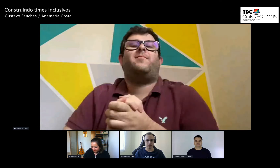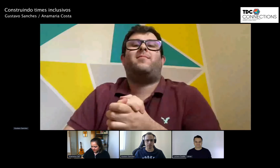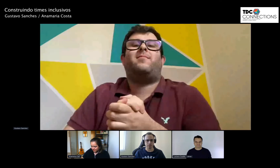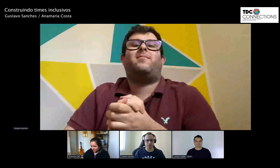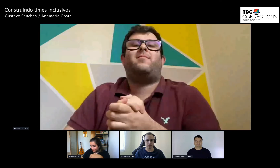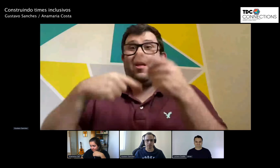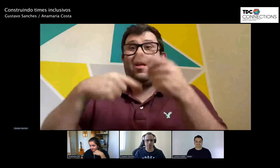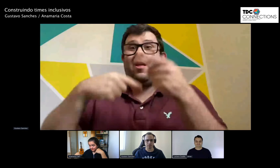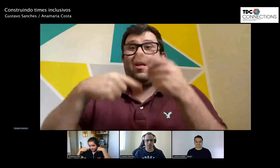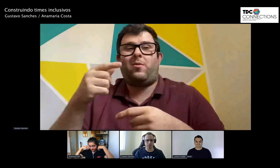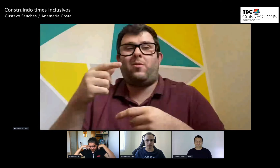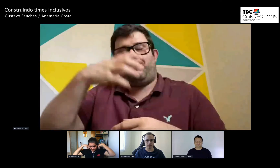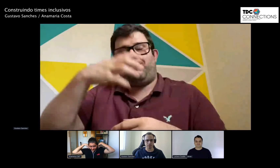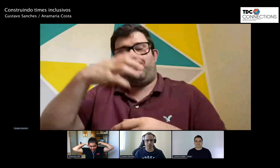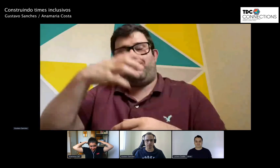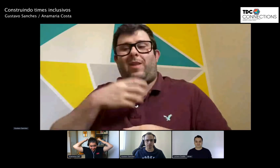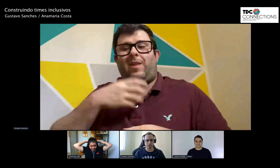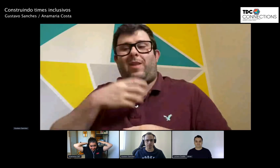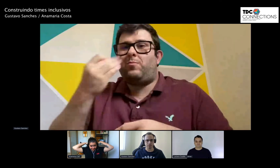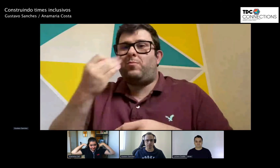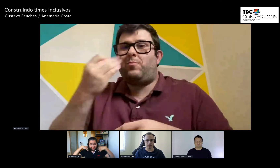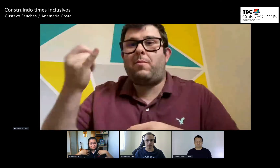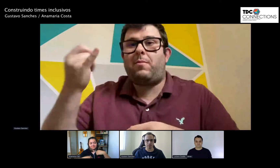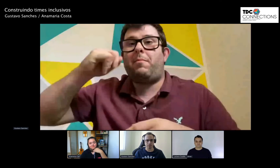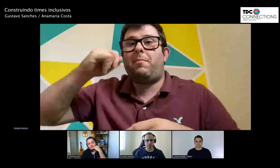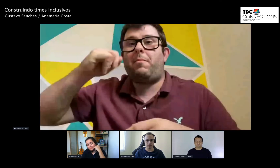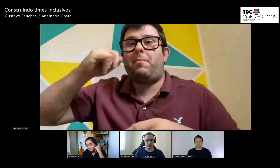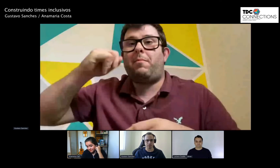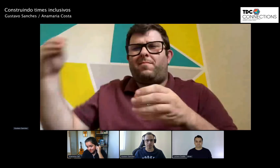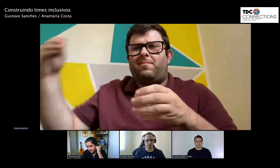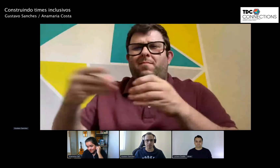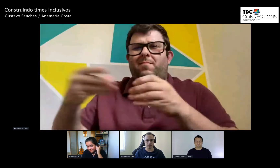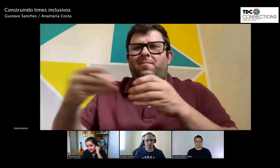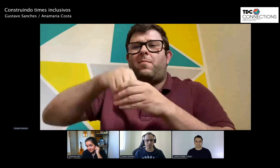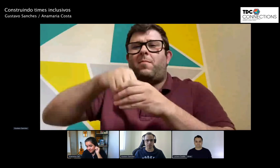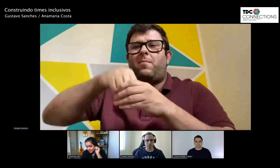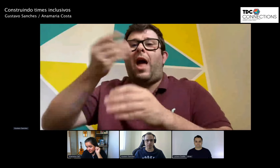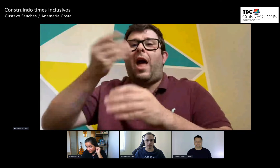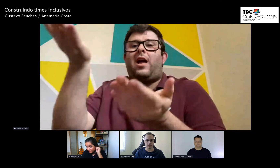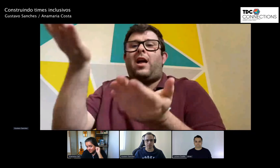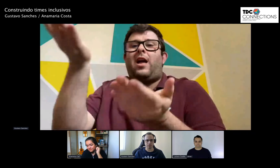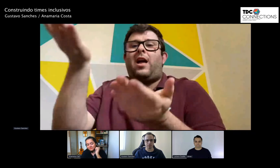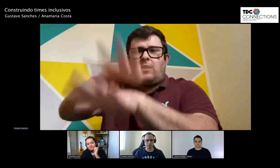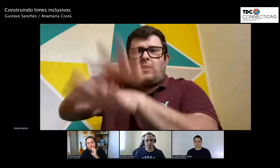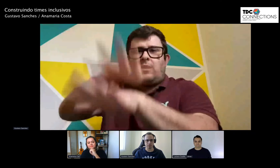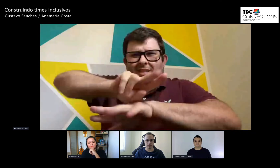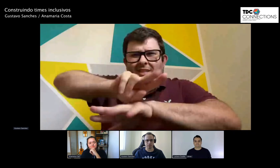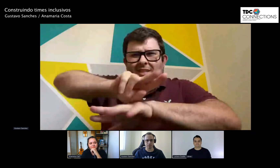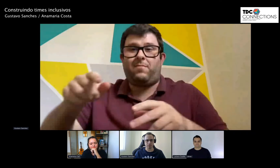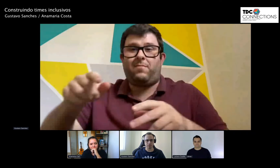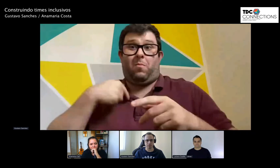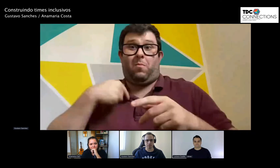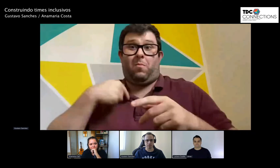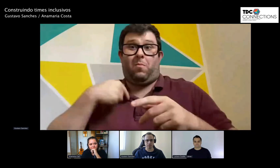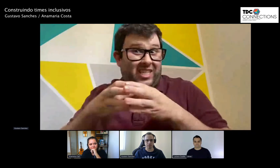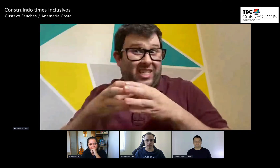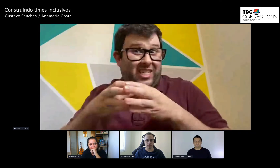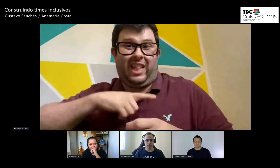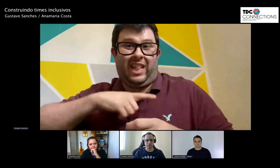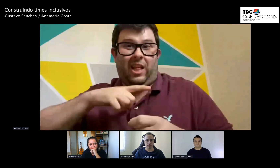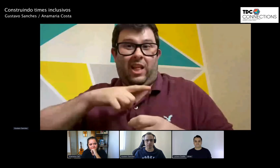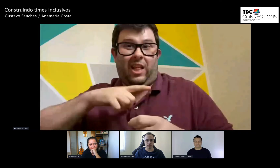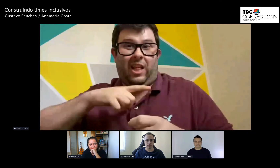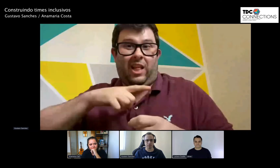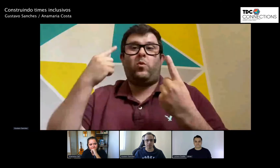ficou mais prática a comunicação. E depois o Guga sentiu que era muito importante a questão da inclusão, ter um time